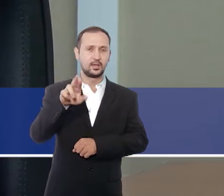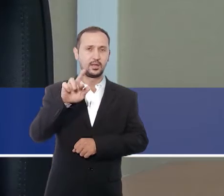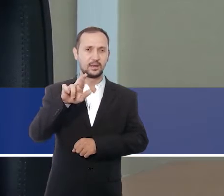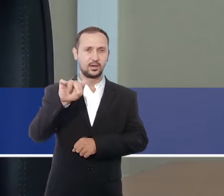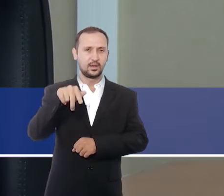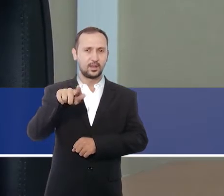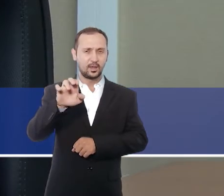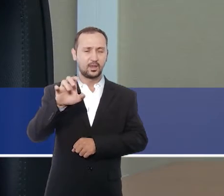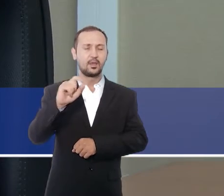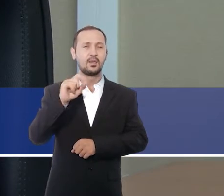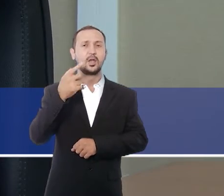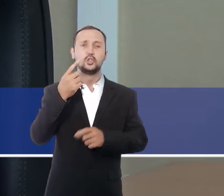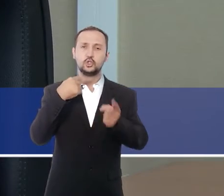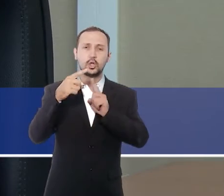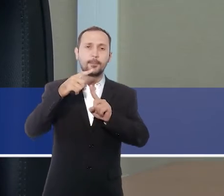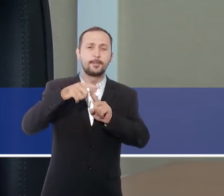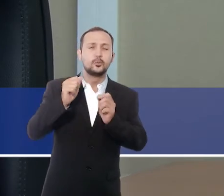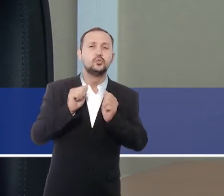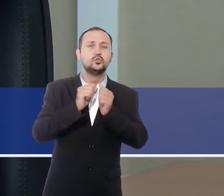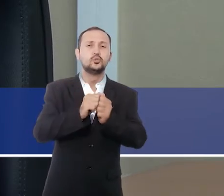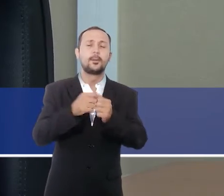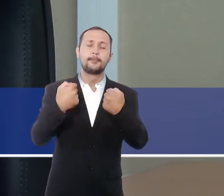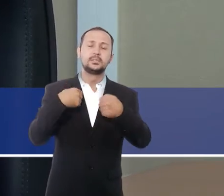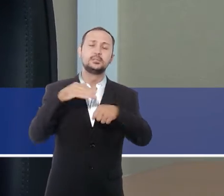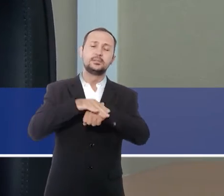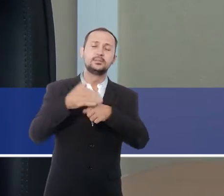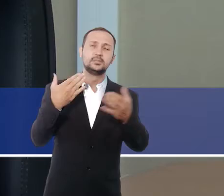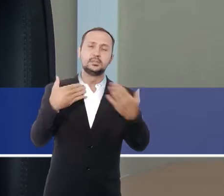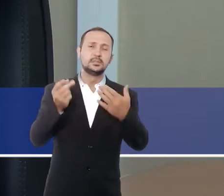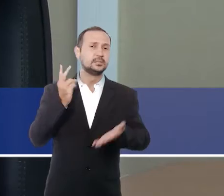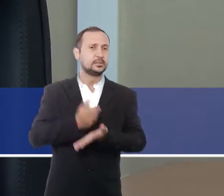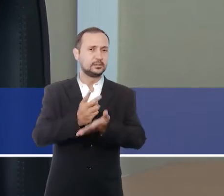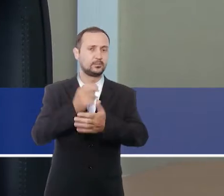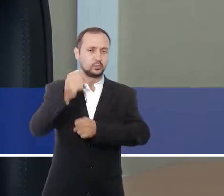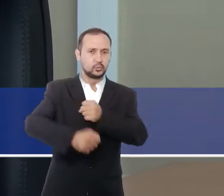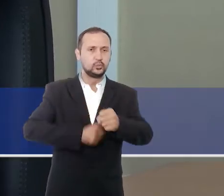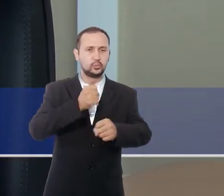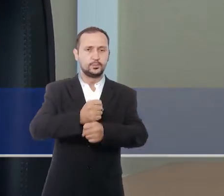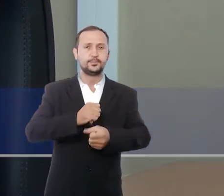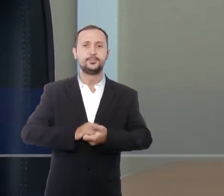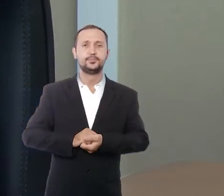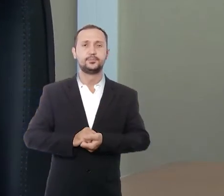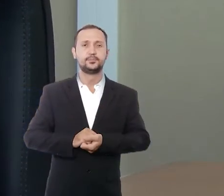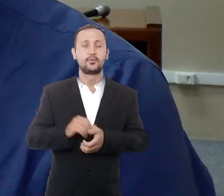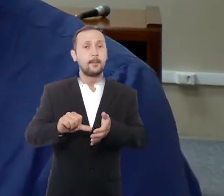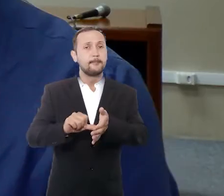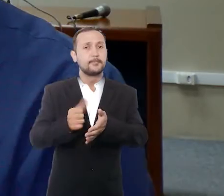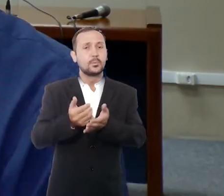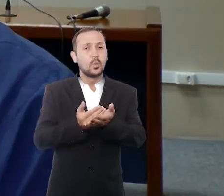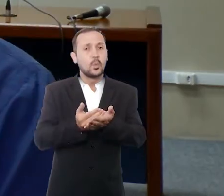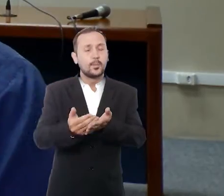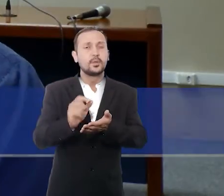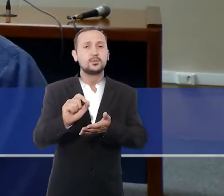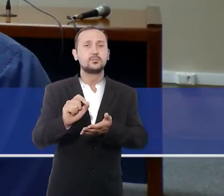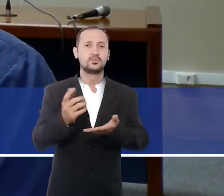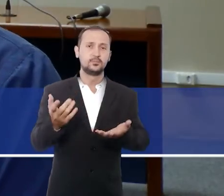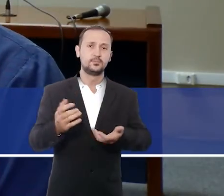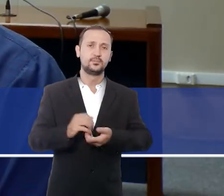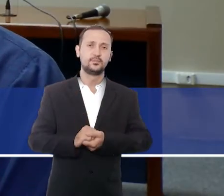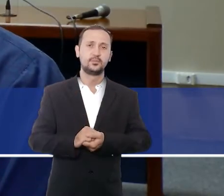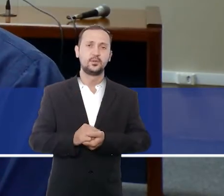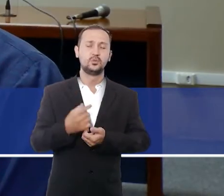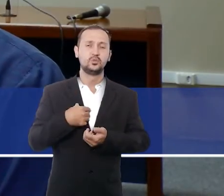De acordo com ele, a abertura de diálogos com o poder público deve ser uma constante para os próximos anos. Esse foi o primeiro passo de